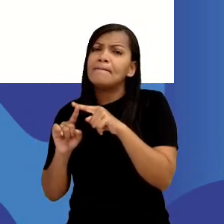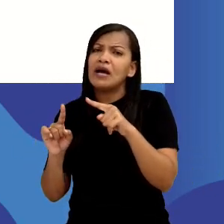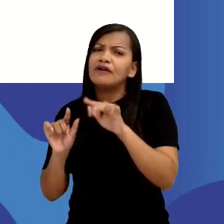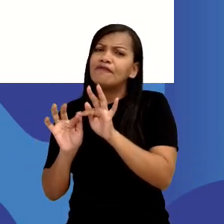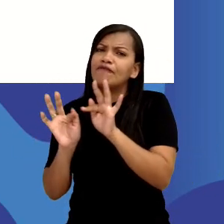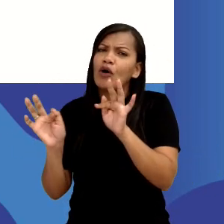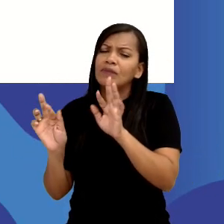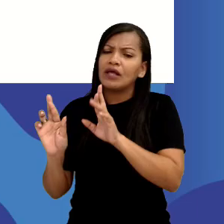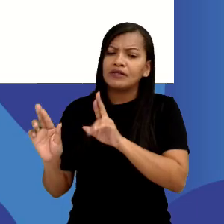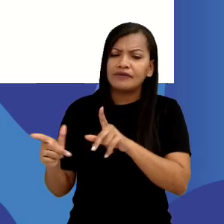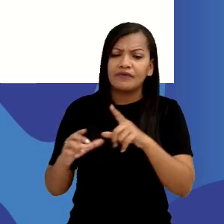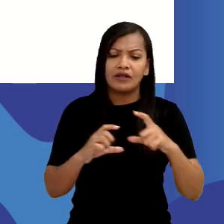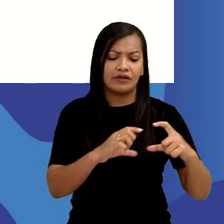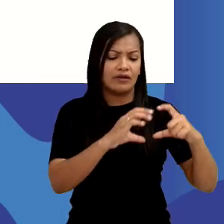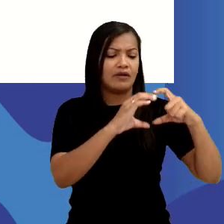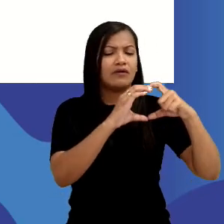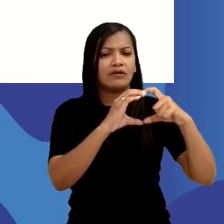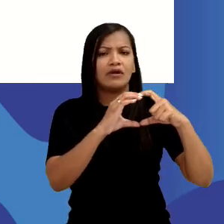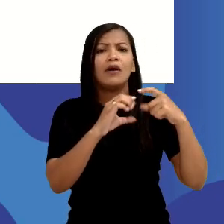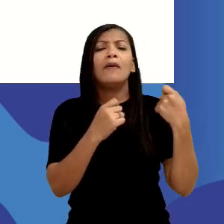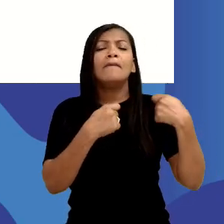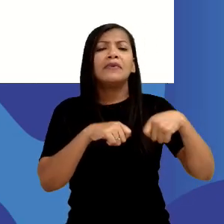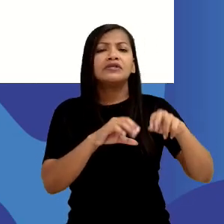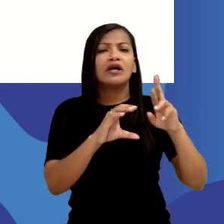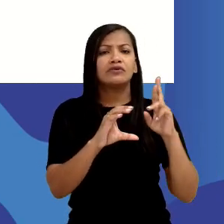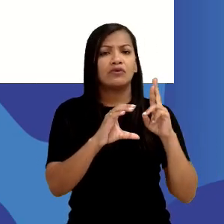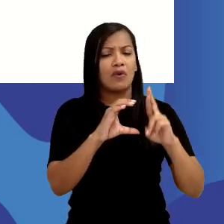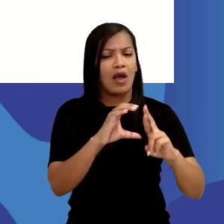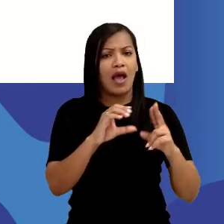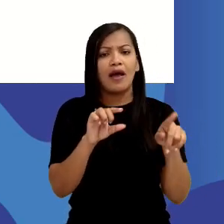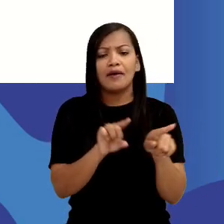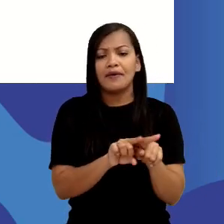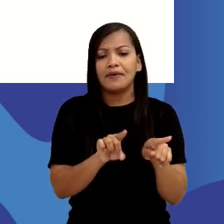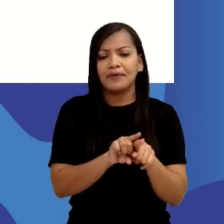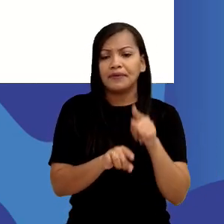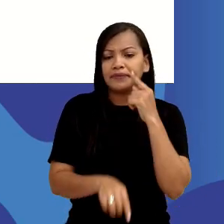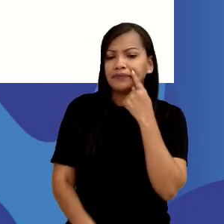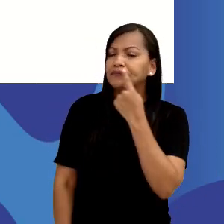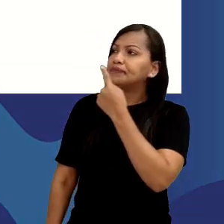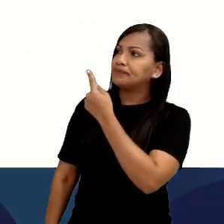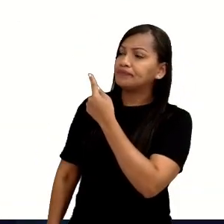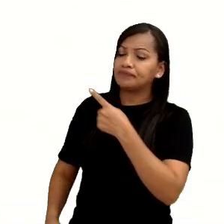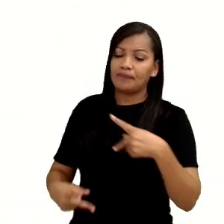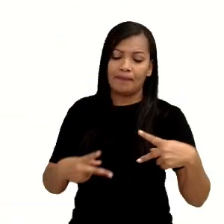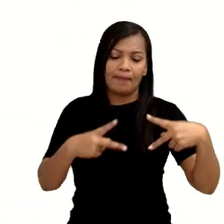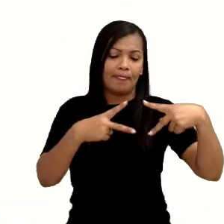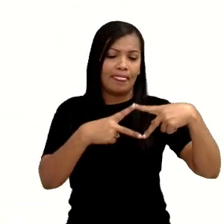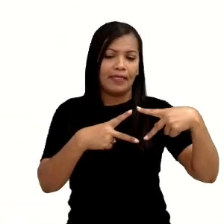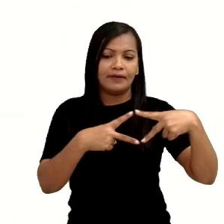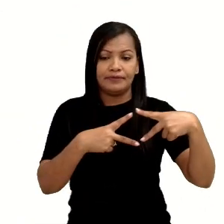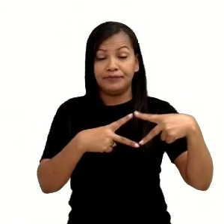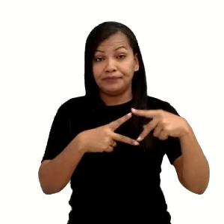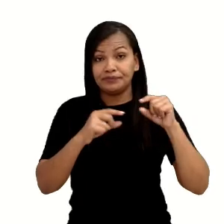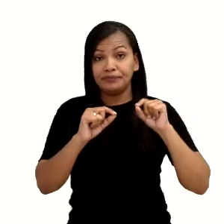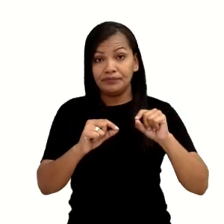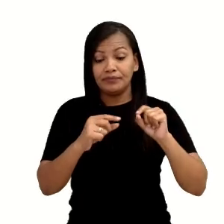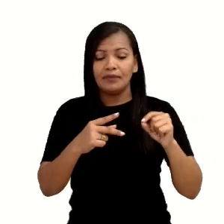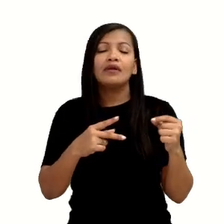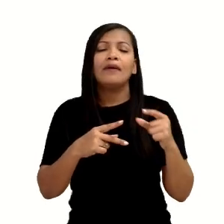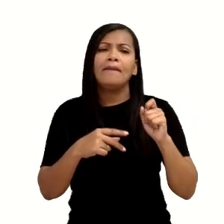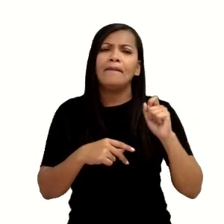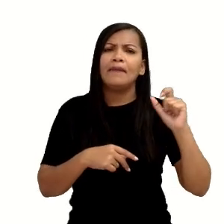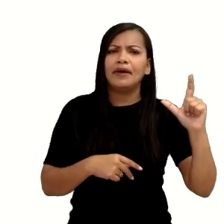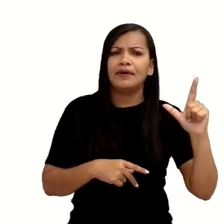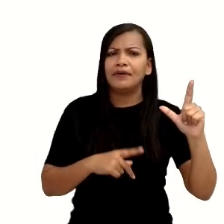diferentes. No círculo eu vou precisar do raio, no losango eu vou precisar da diagonal maior, da diagonal menor, e